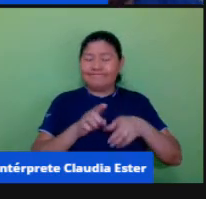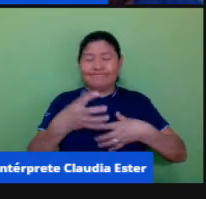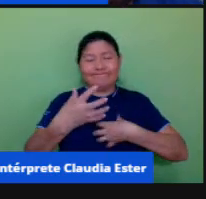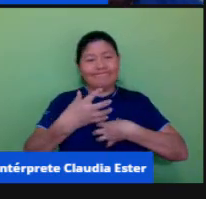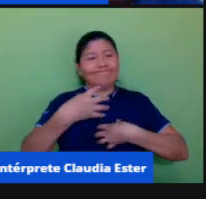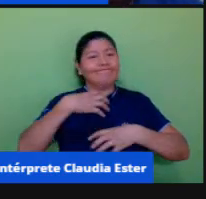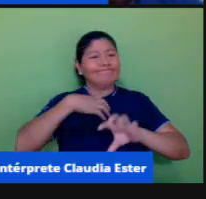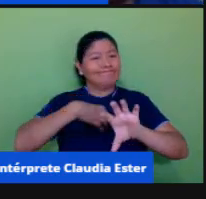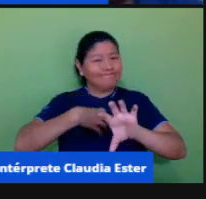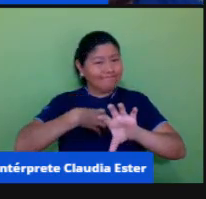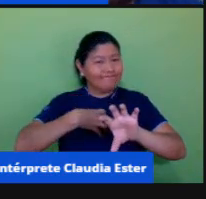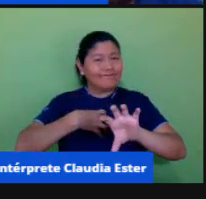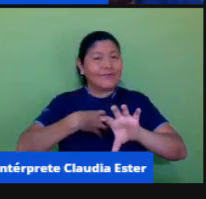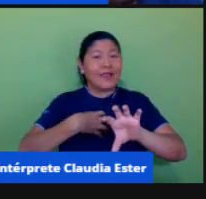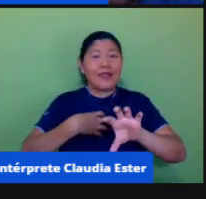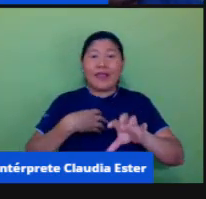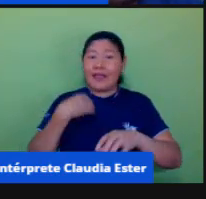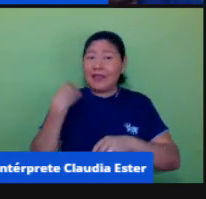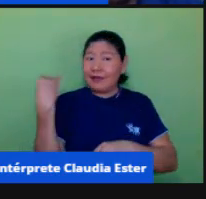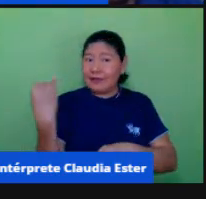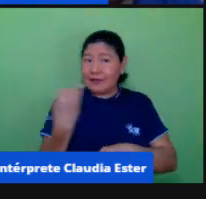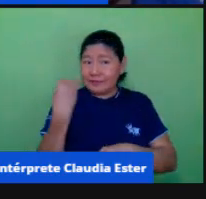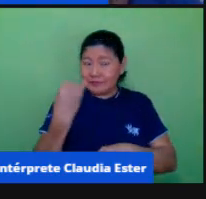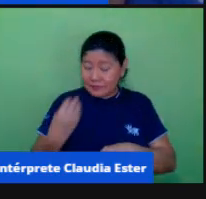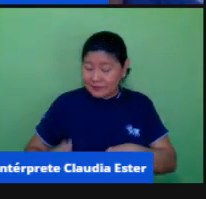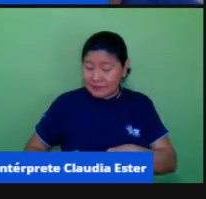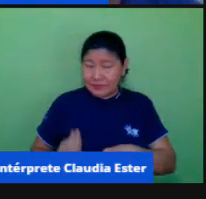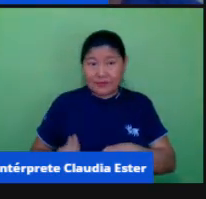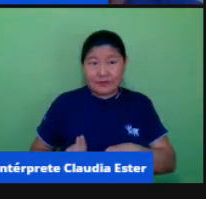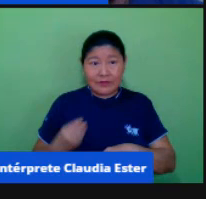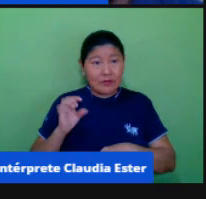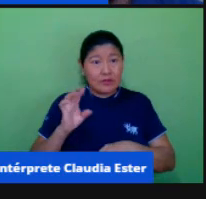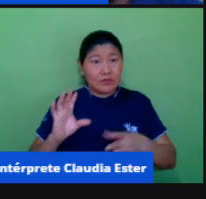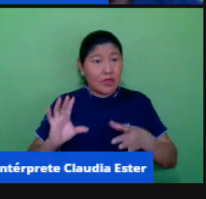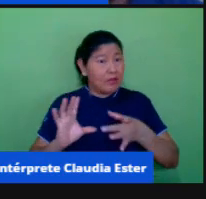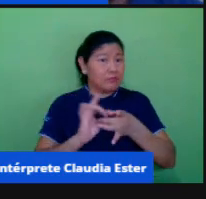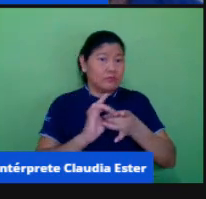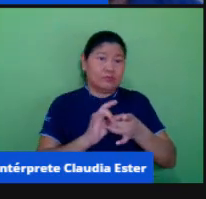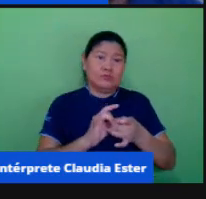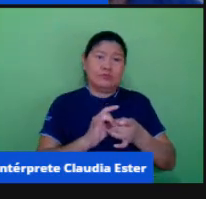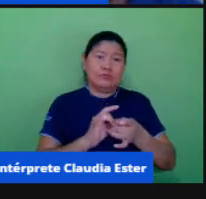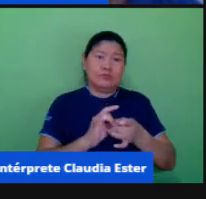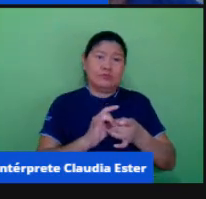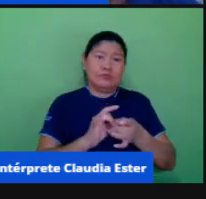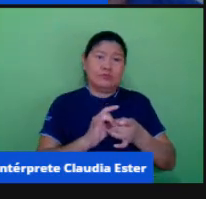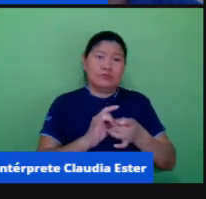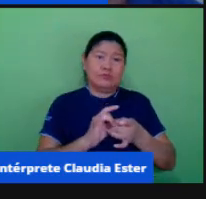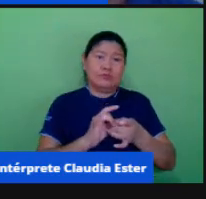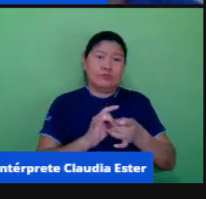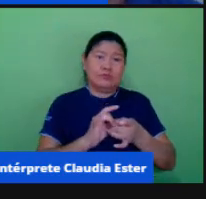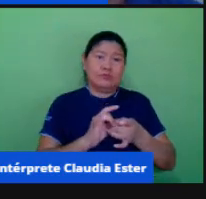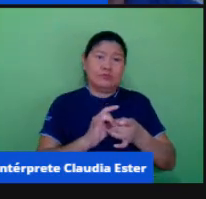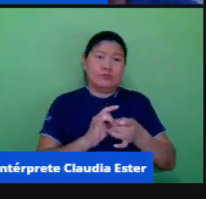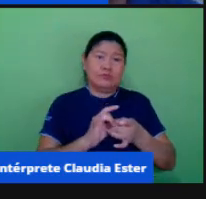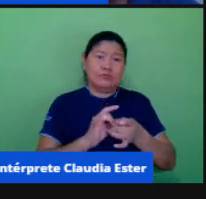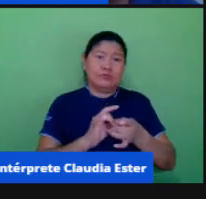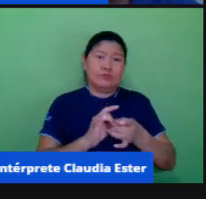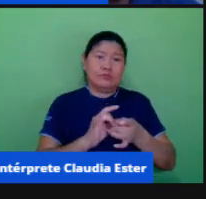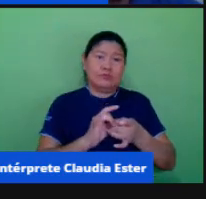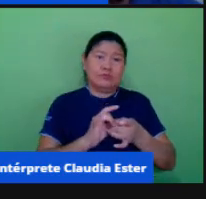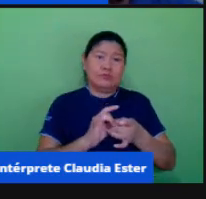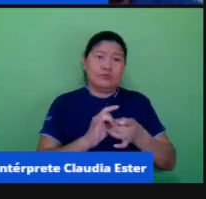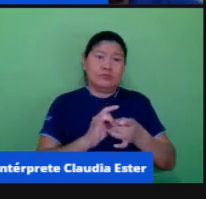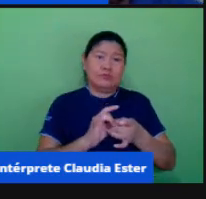serve para a vida, não serve apenas para o contexto da escola ou para o contexto do ensino remoto. A empatia ela serve e